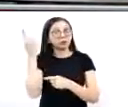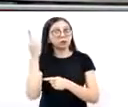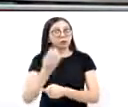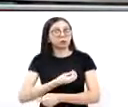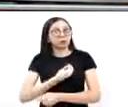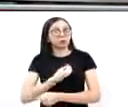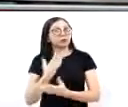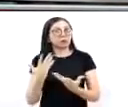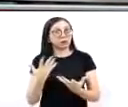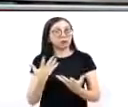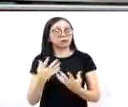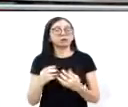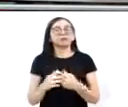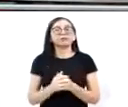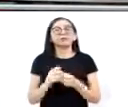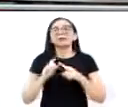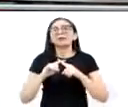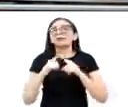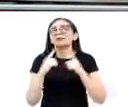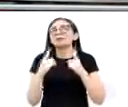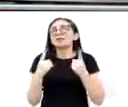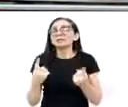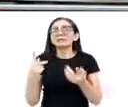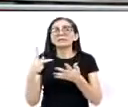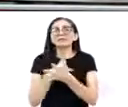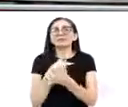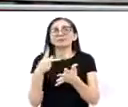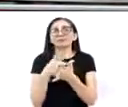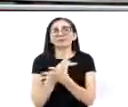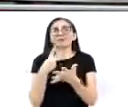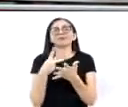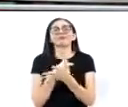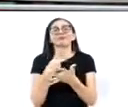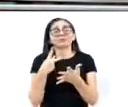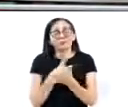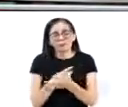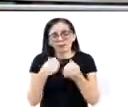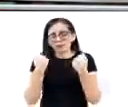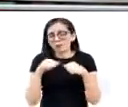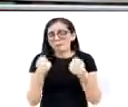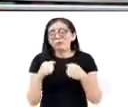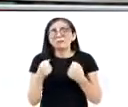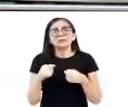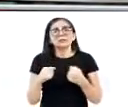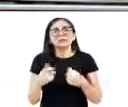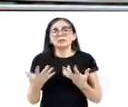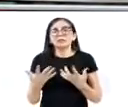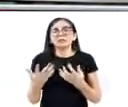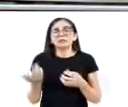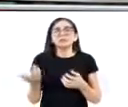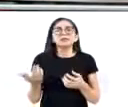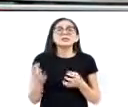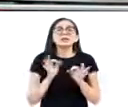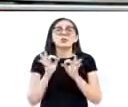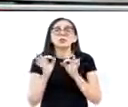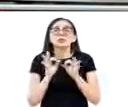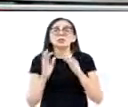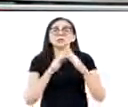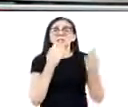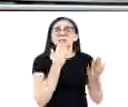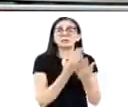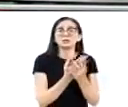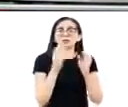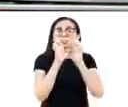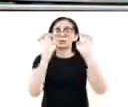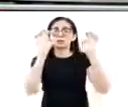vidas, mas, de alguma forma, falharam? E falhamos, porque a gente precisa muito ainda dotar as escolas